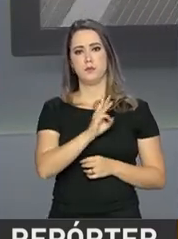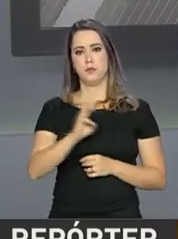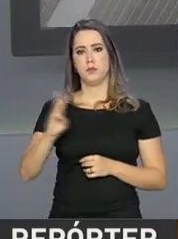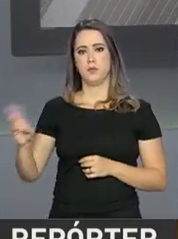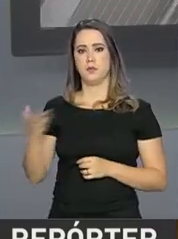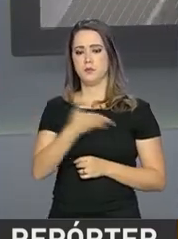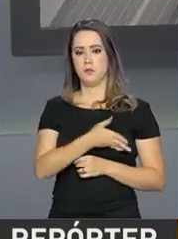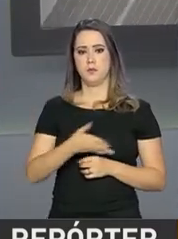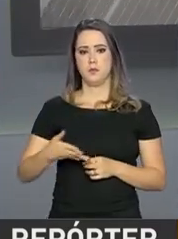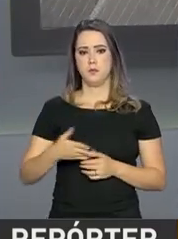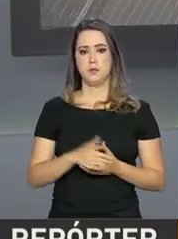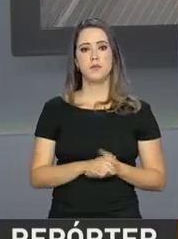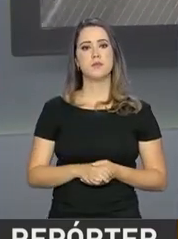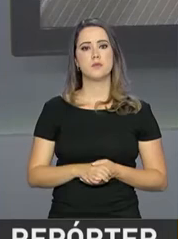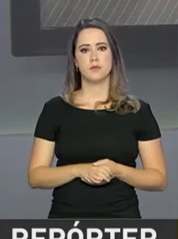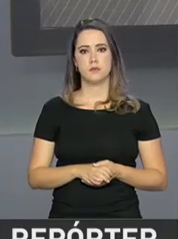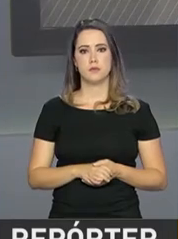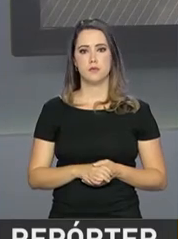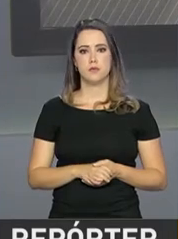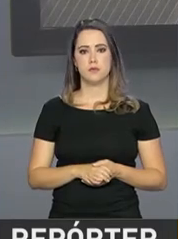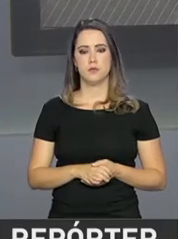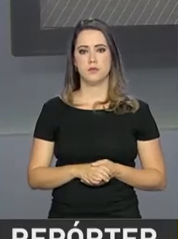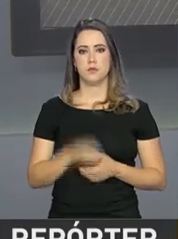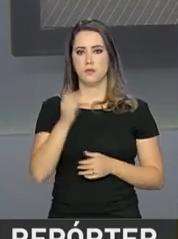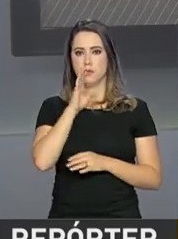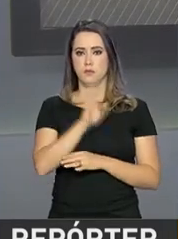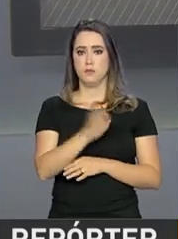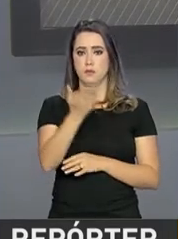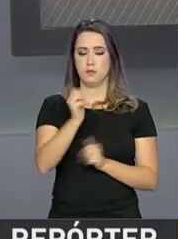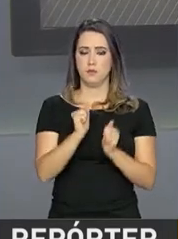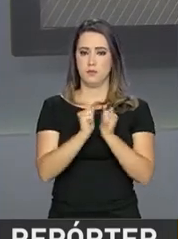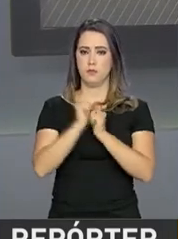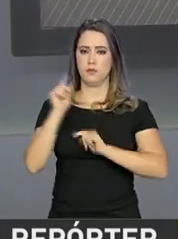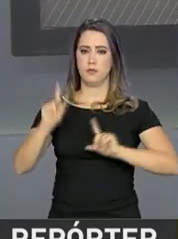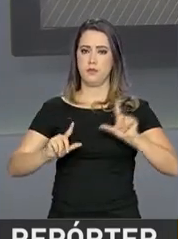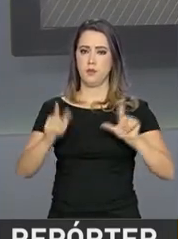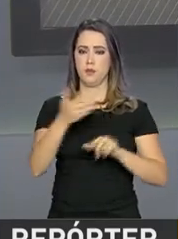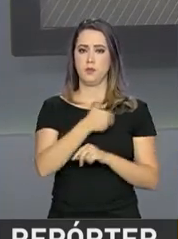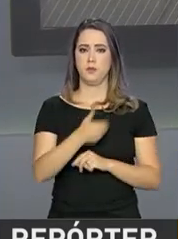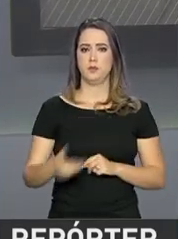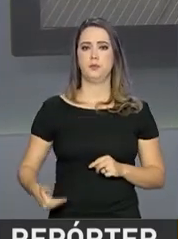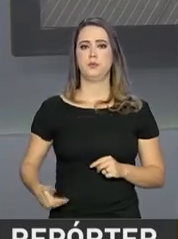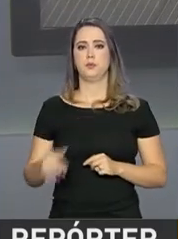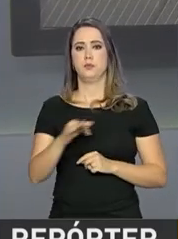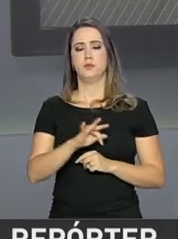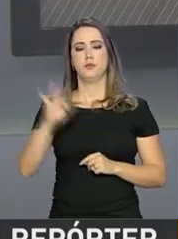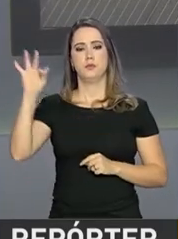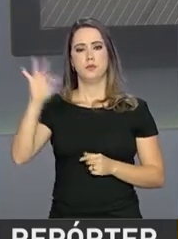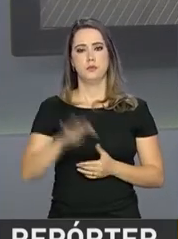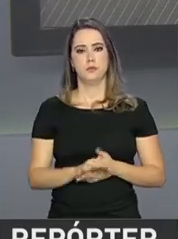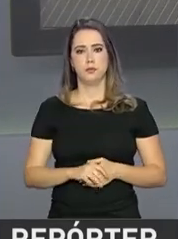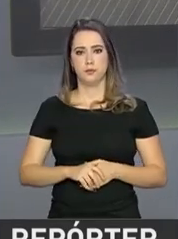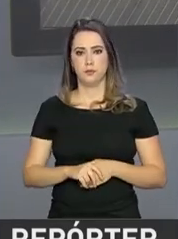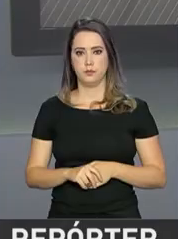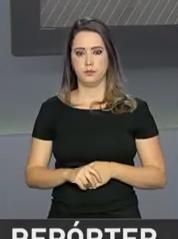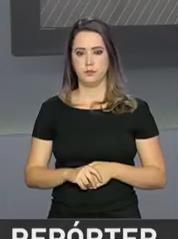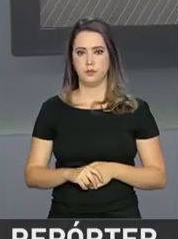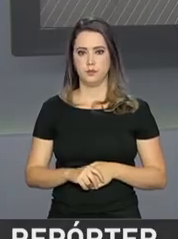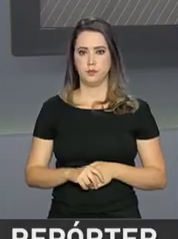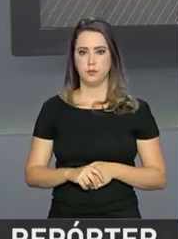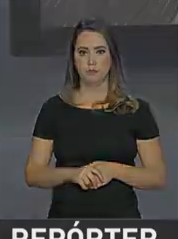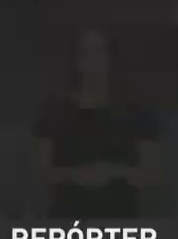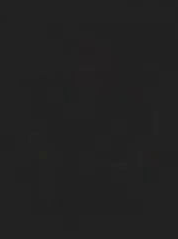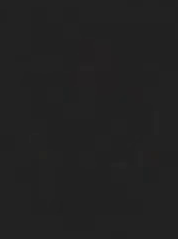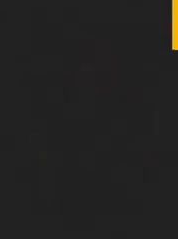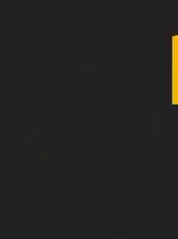também está na página da nbr na internet uma boa tarde pra você e continue com a gente aqui na nbr a tv do governo federal